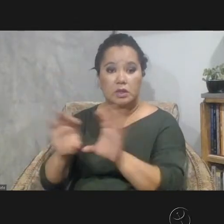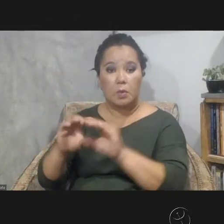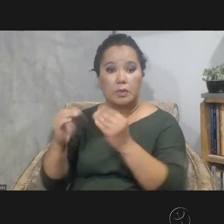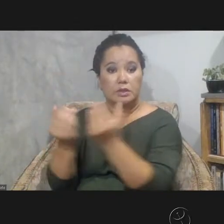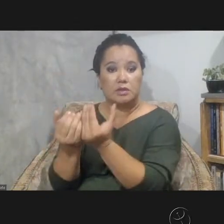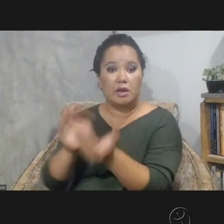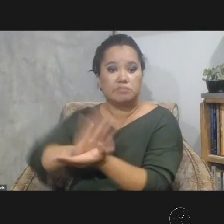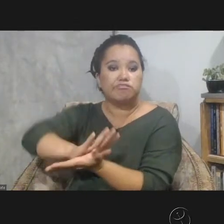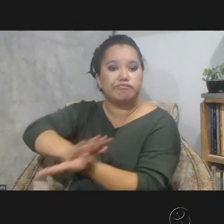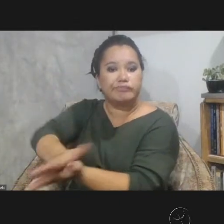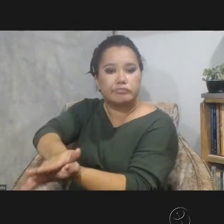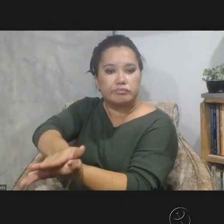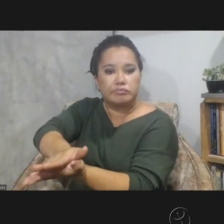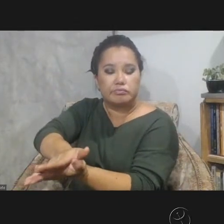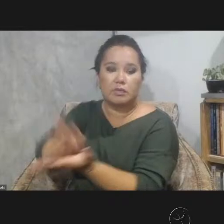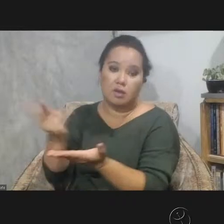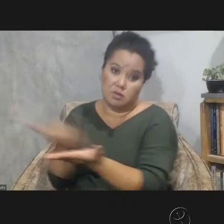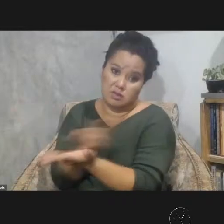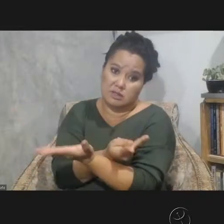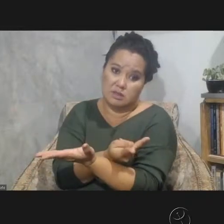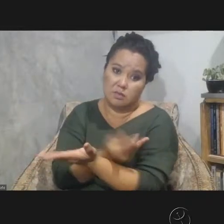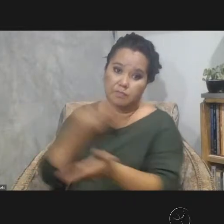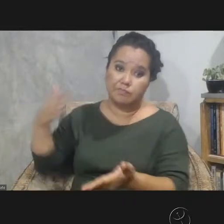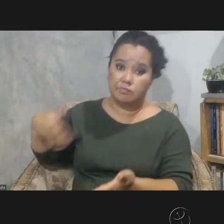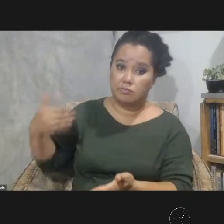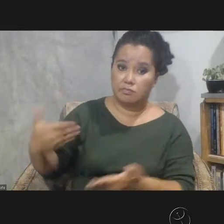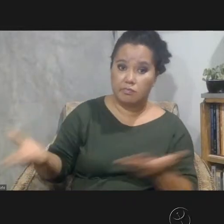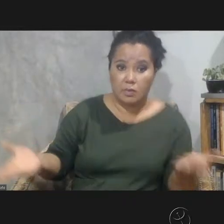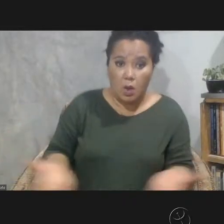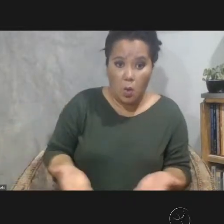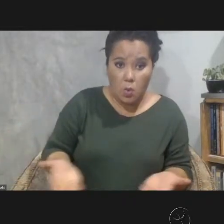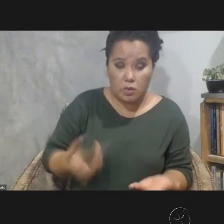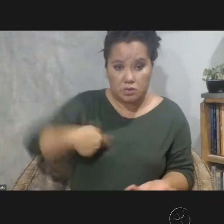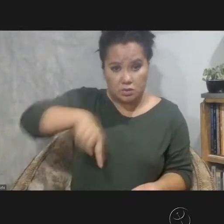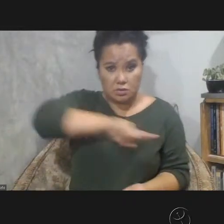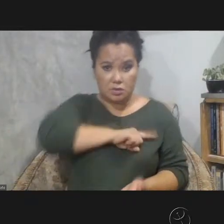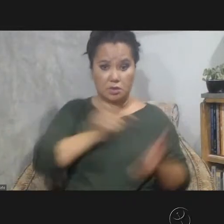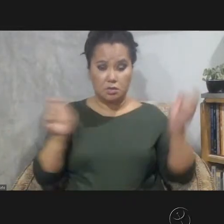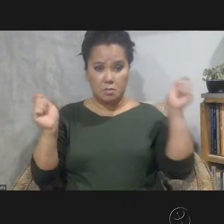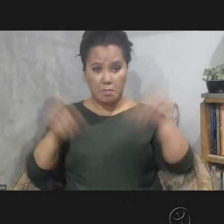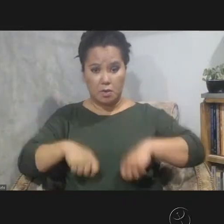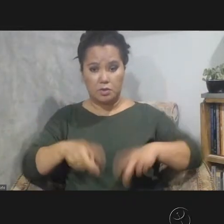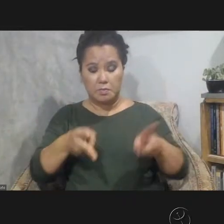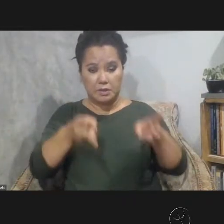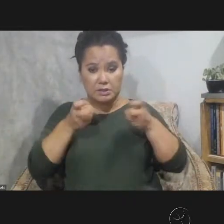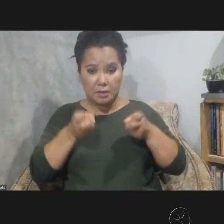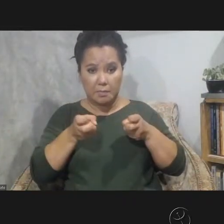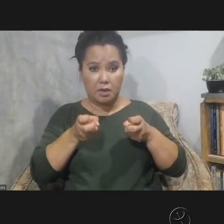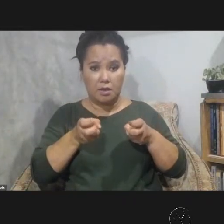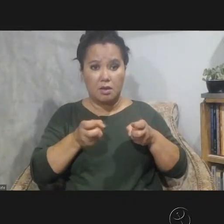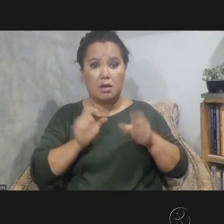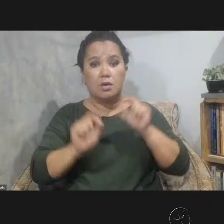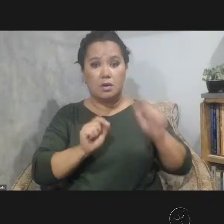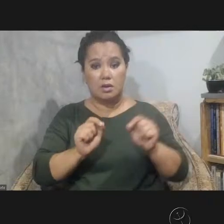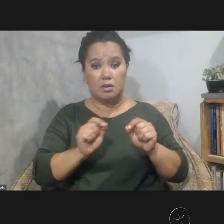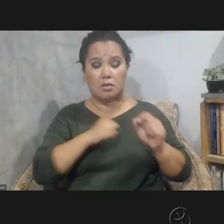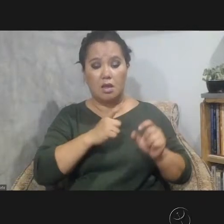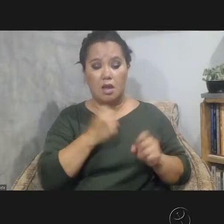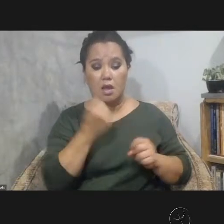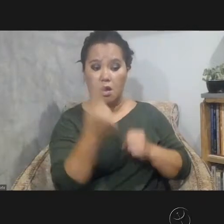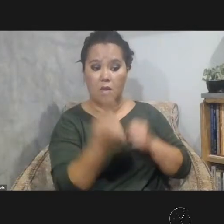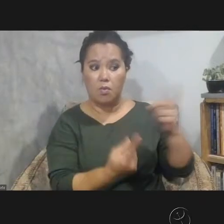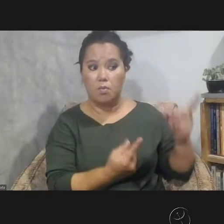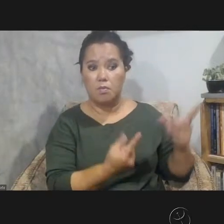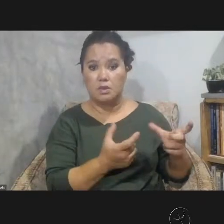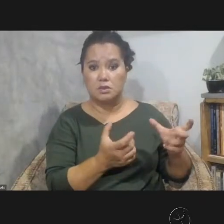extrair as partes que ofendem do sistema educacional atual. Não temos que